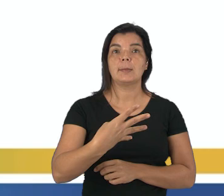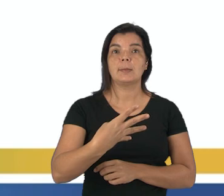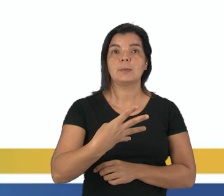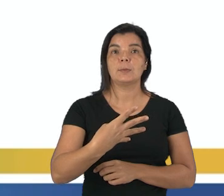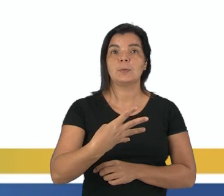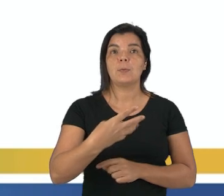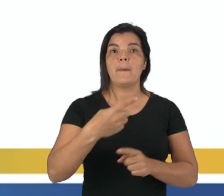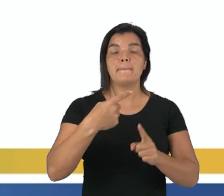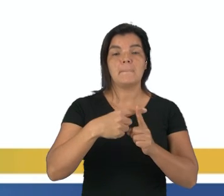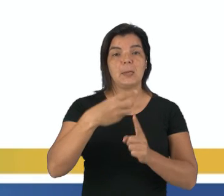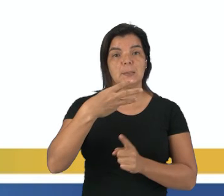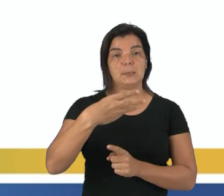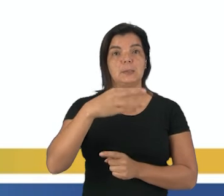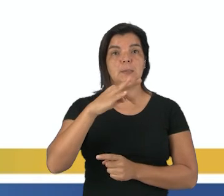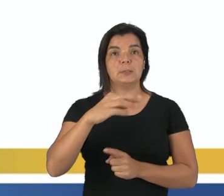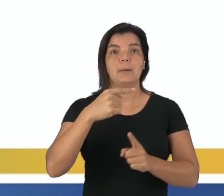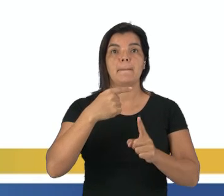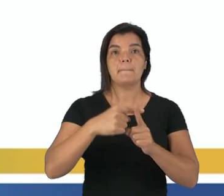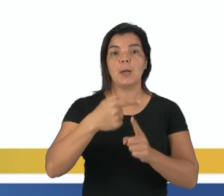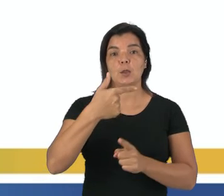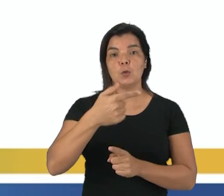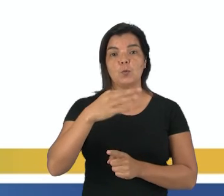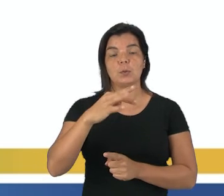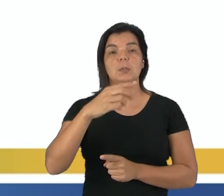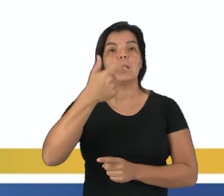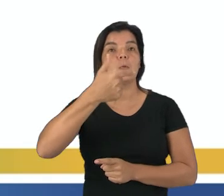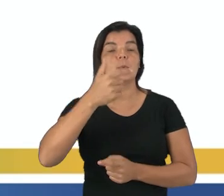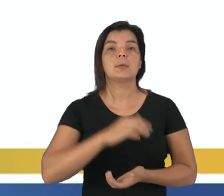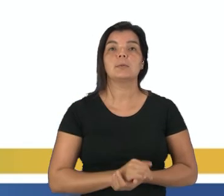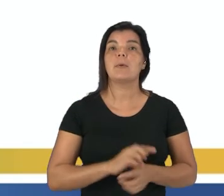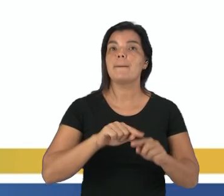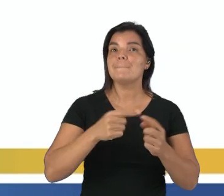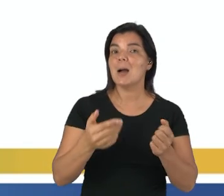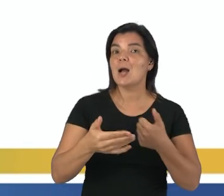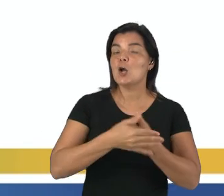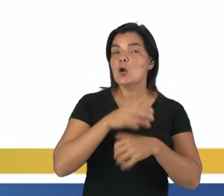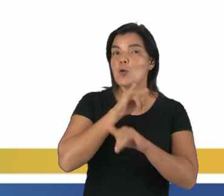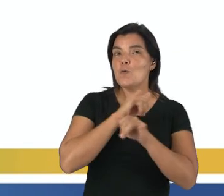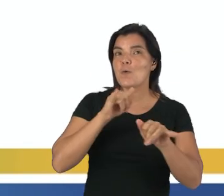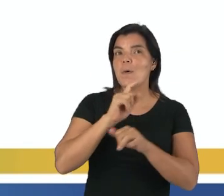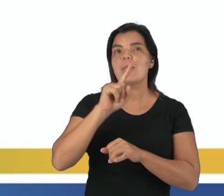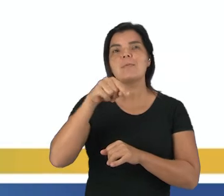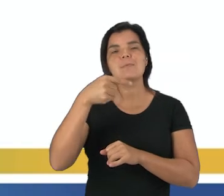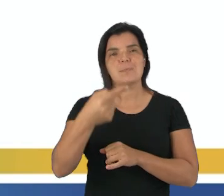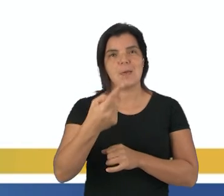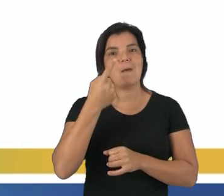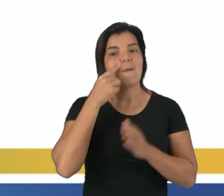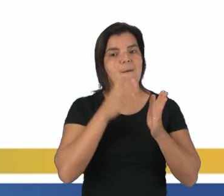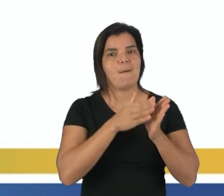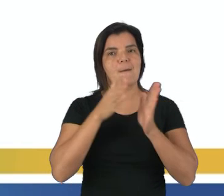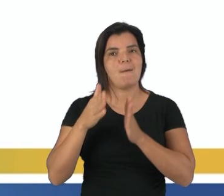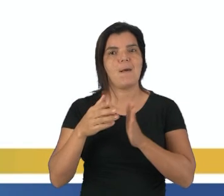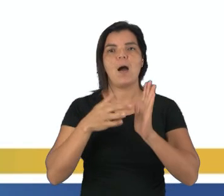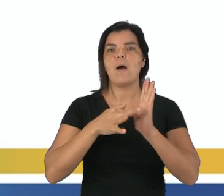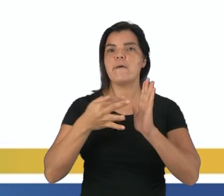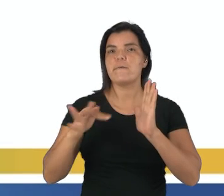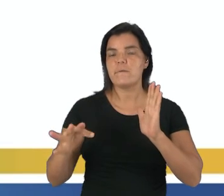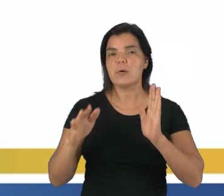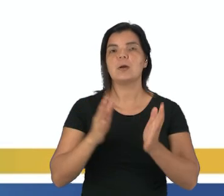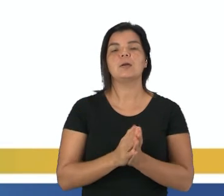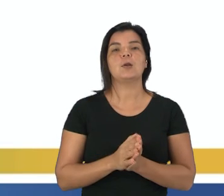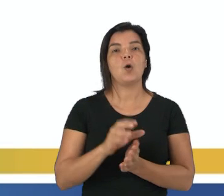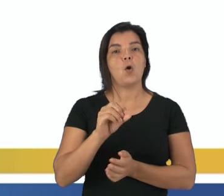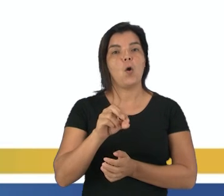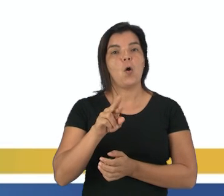3t mais 2t quadrado. Os dados estão ali, só que escondidos. Dali, pessoal, eu coloquei ao lado a fórmula da